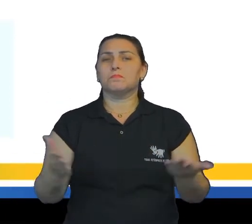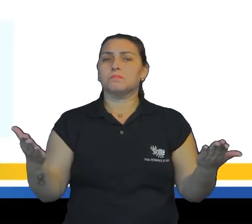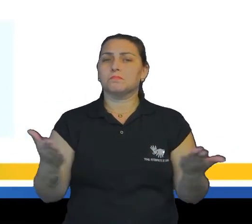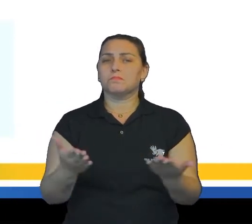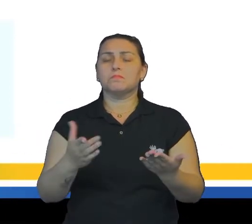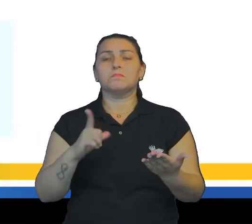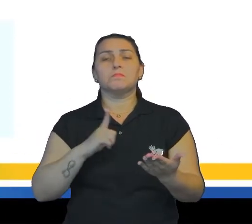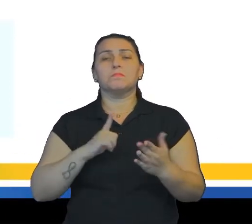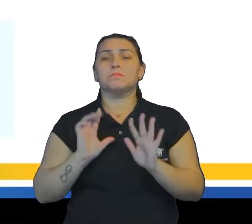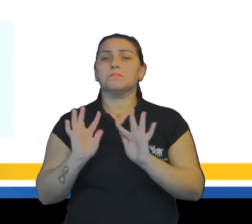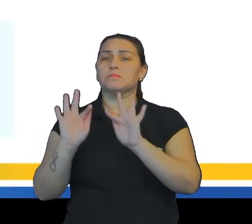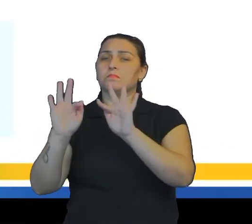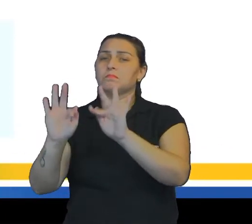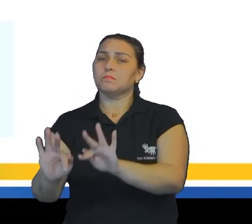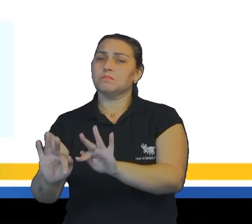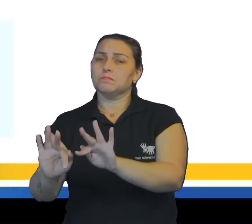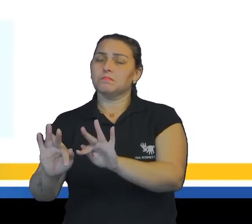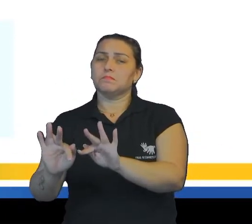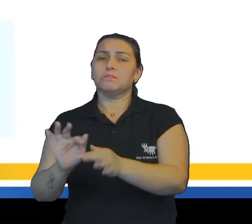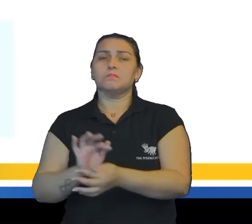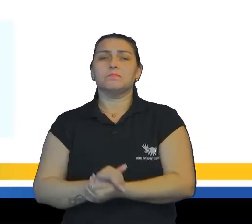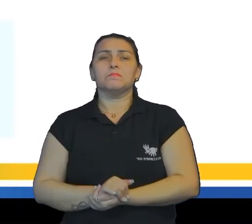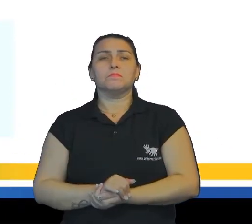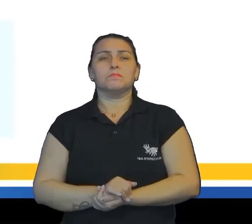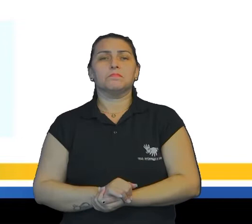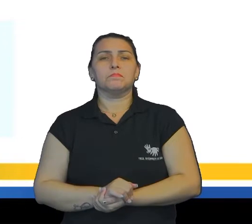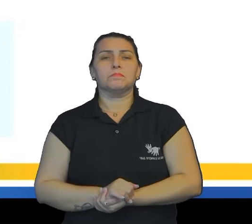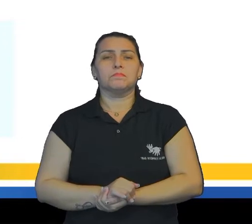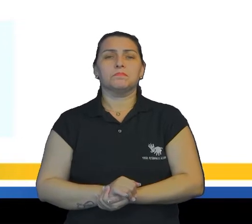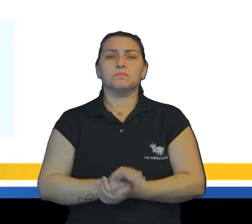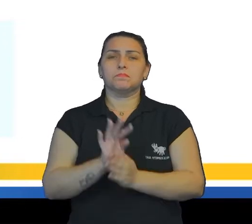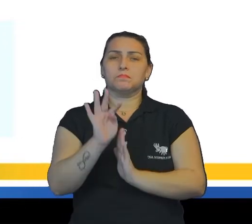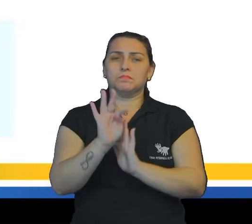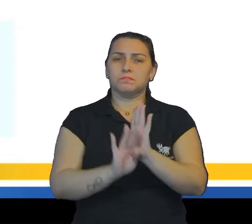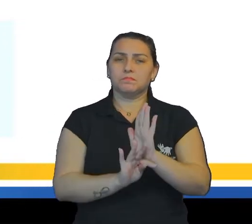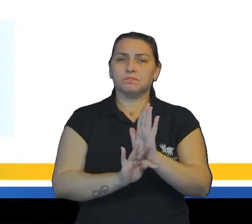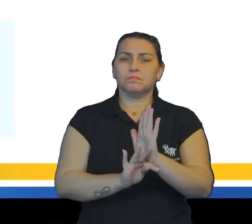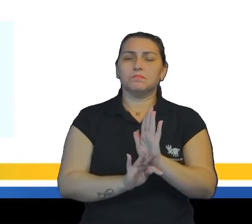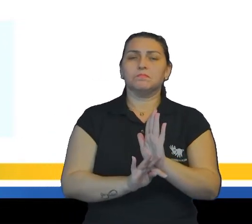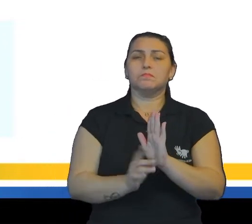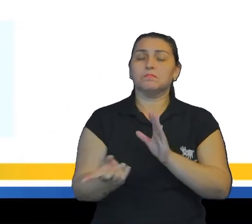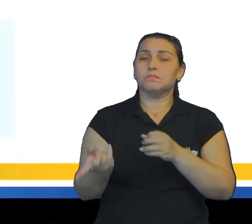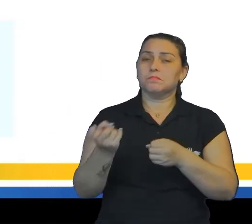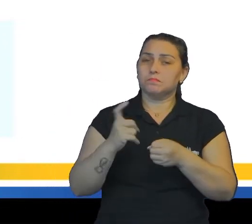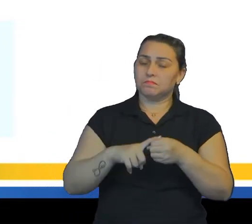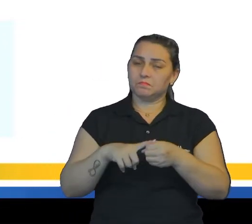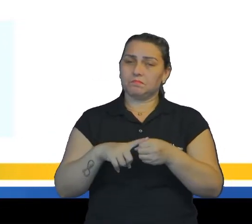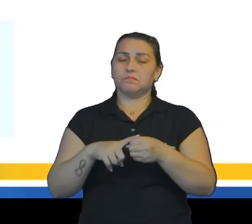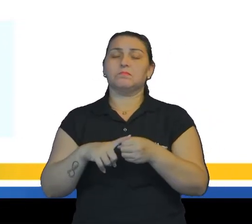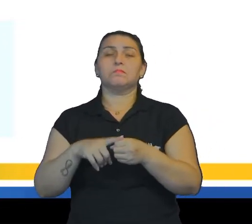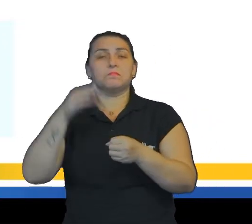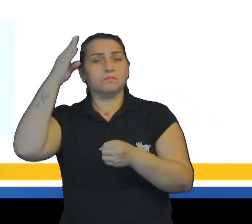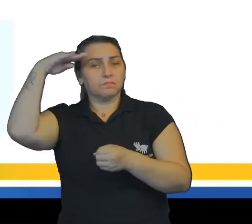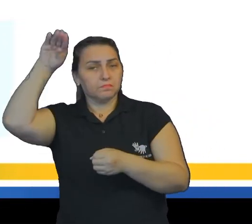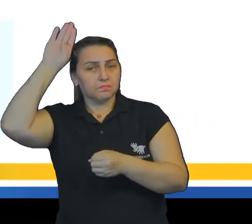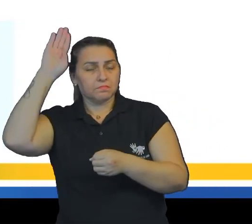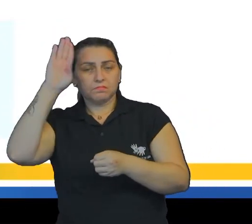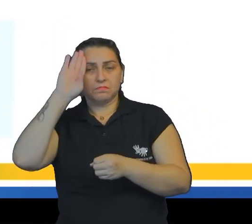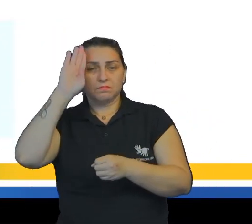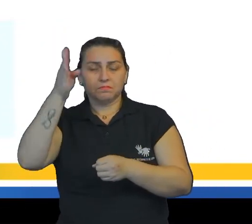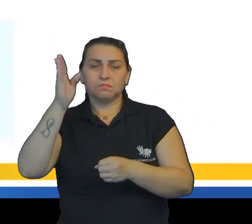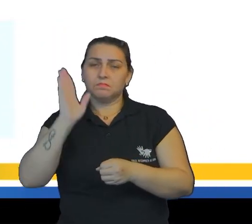Agora, nós temos aí a conclusão. A parte final do texto, em que retornamos à tese central, agora